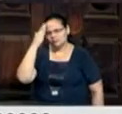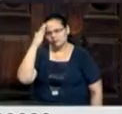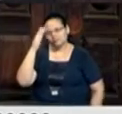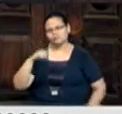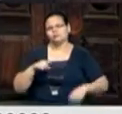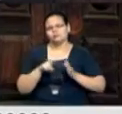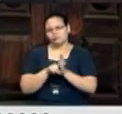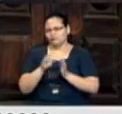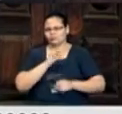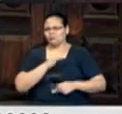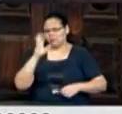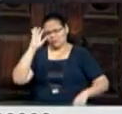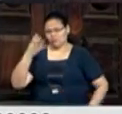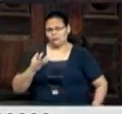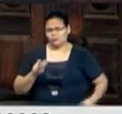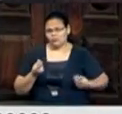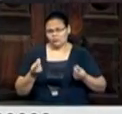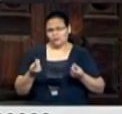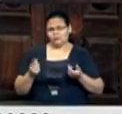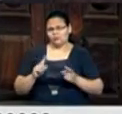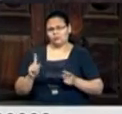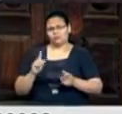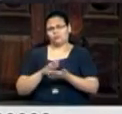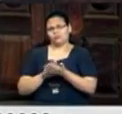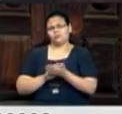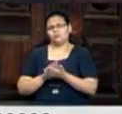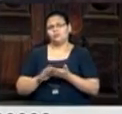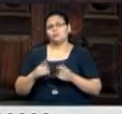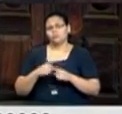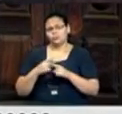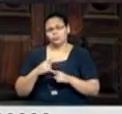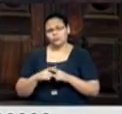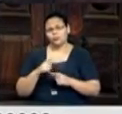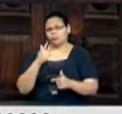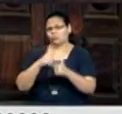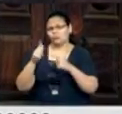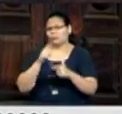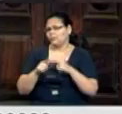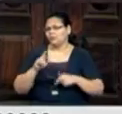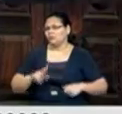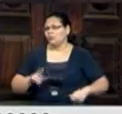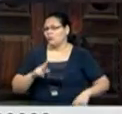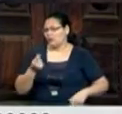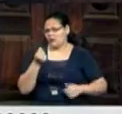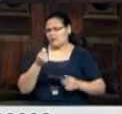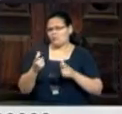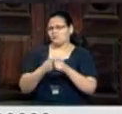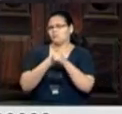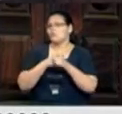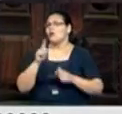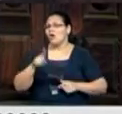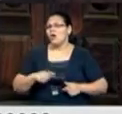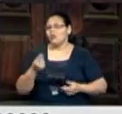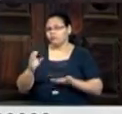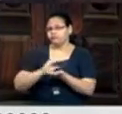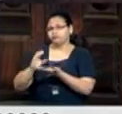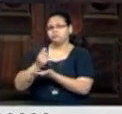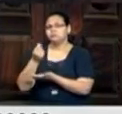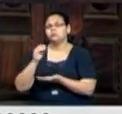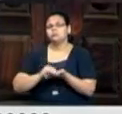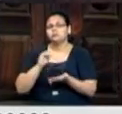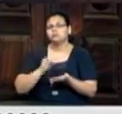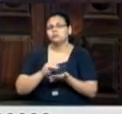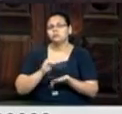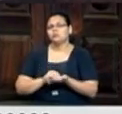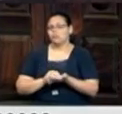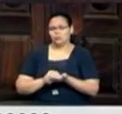fiscal não vai resolver nada disto, porque o problema do ajuste fiscal não é a despesa, é a arrecadação, que não é feita